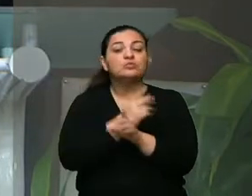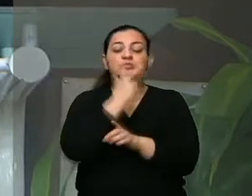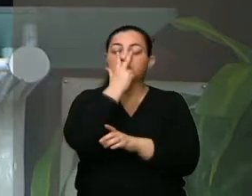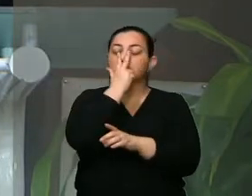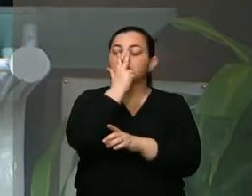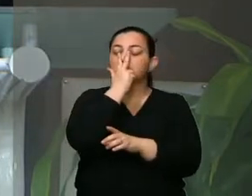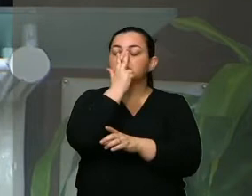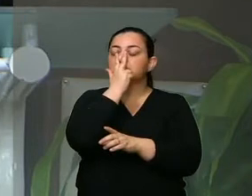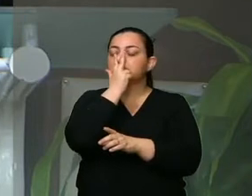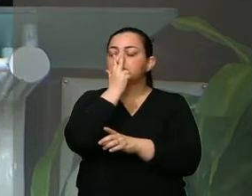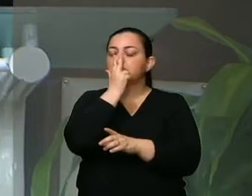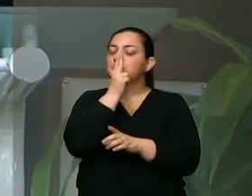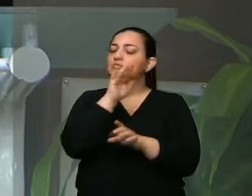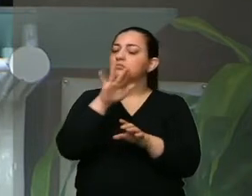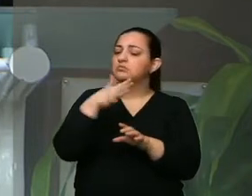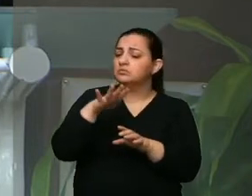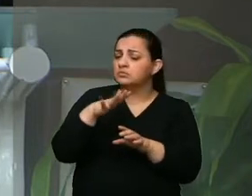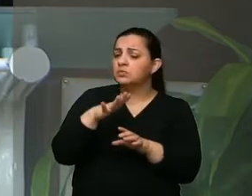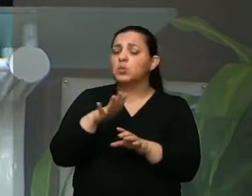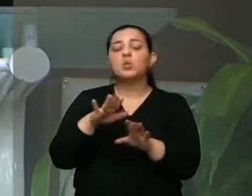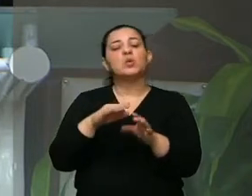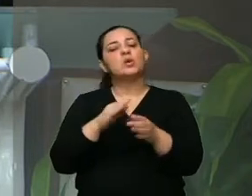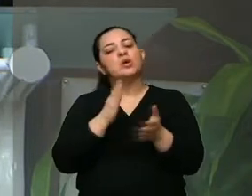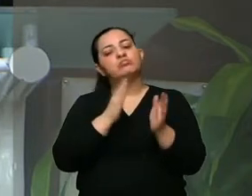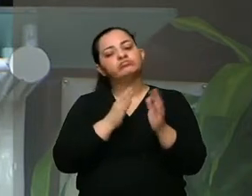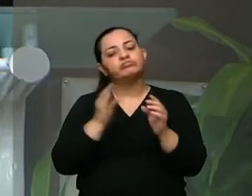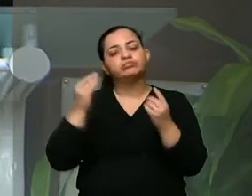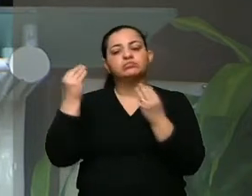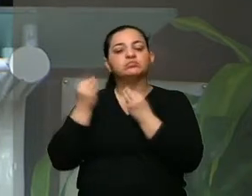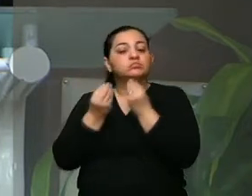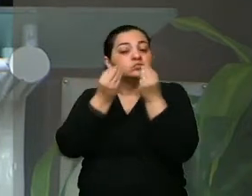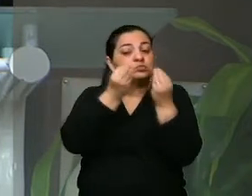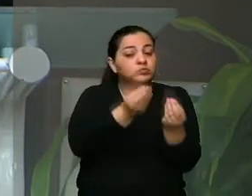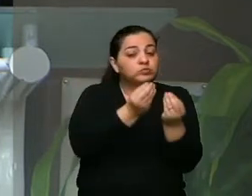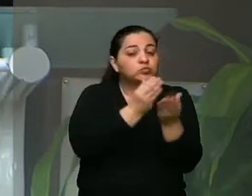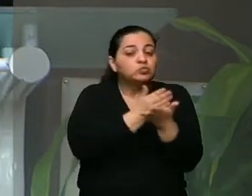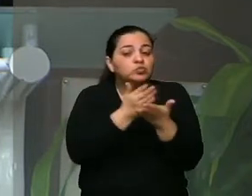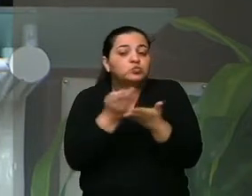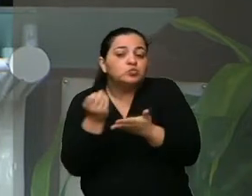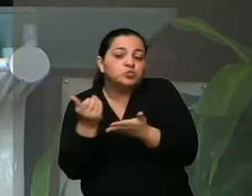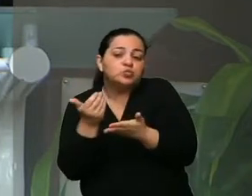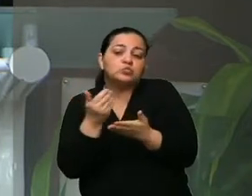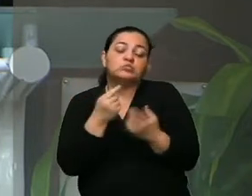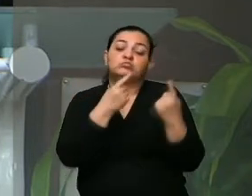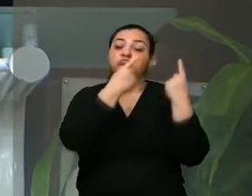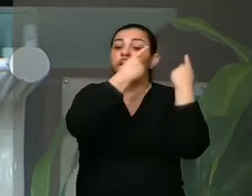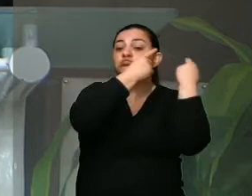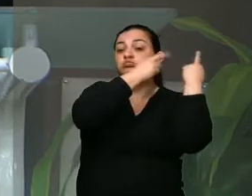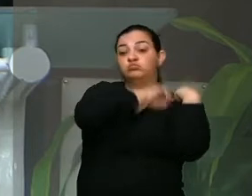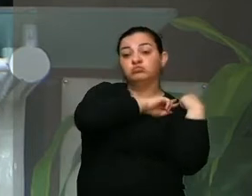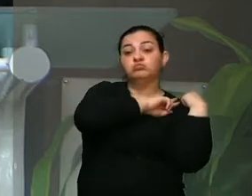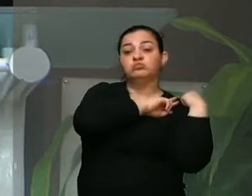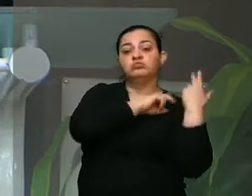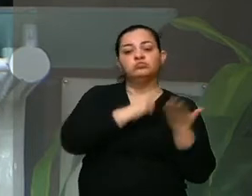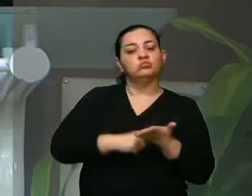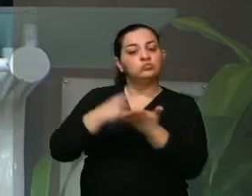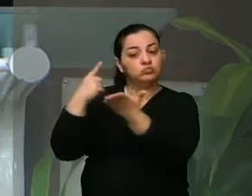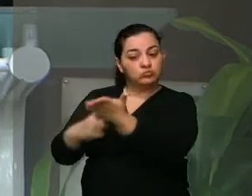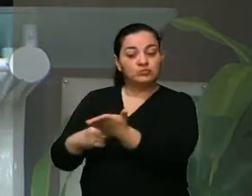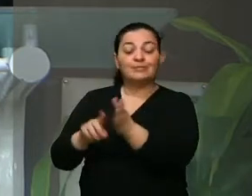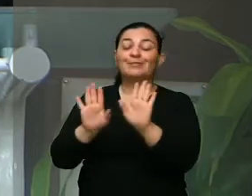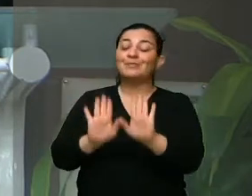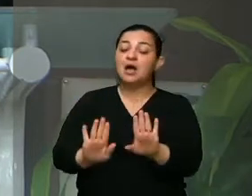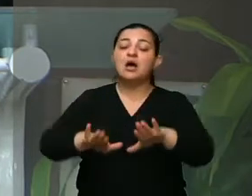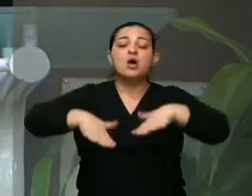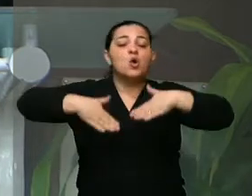desse paulo que é um penhor é uma parte que se dá como compromisso mas